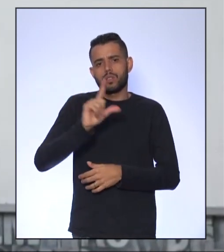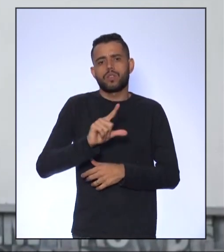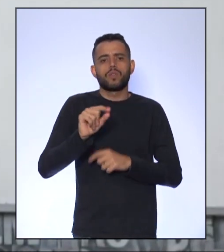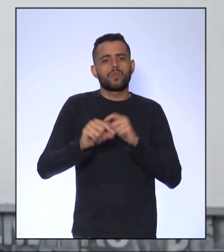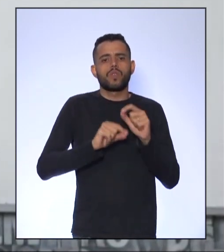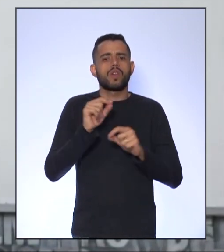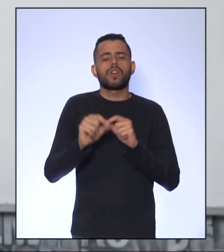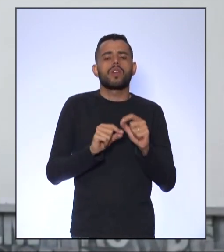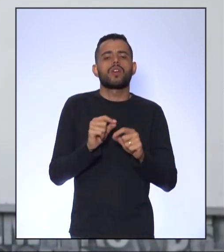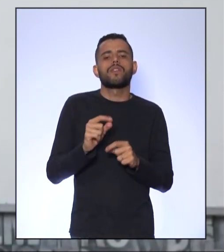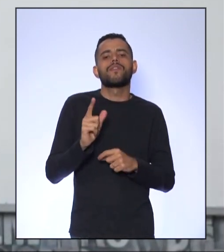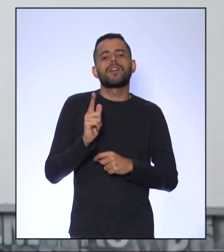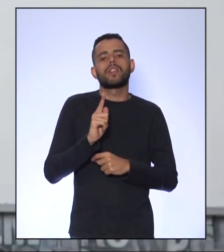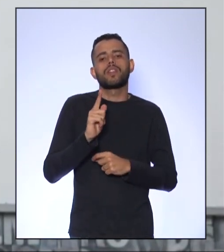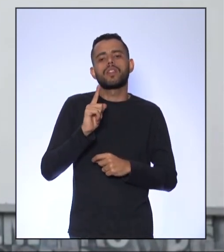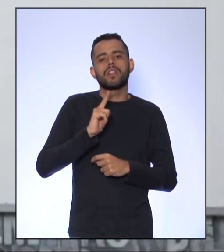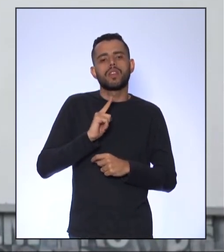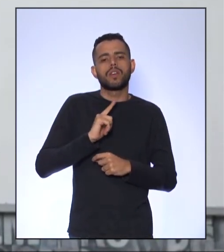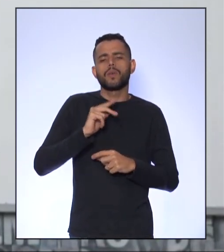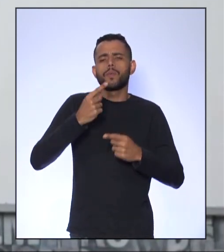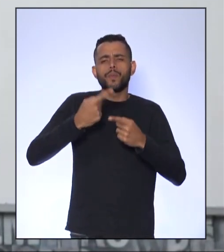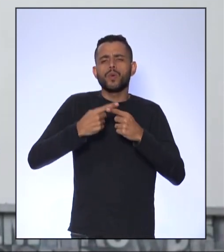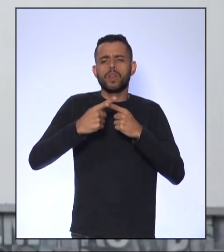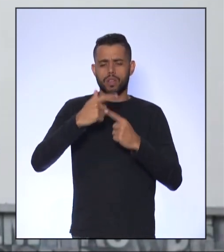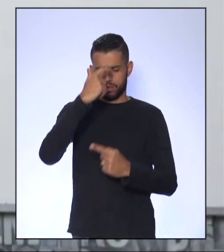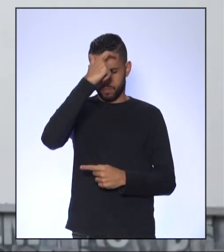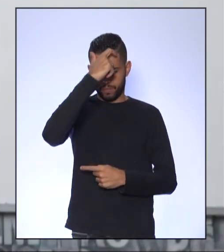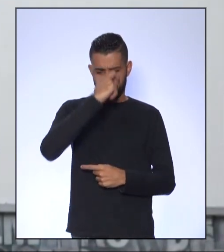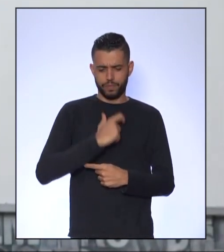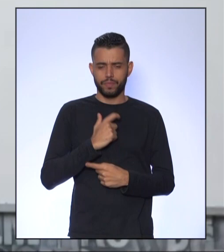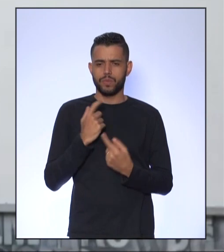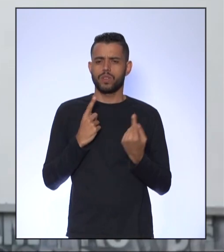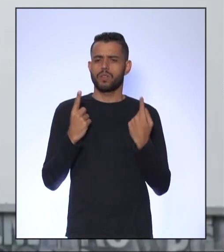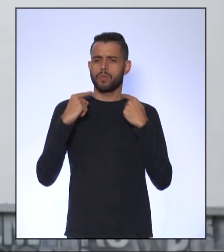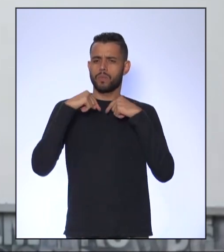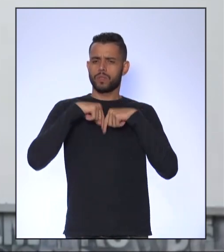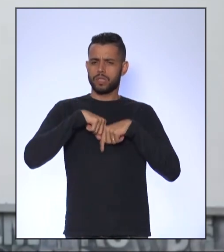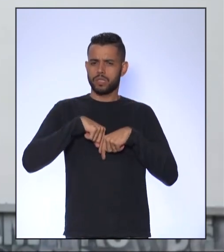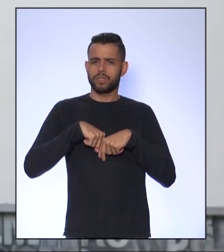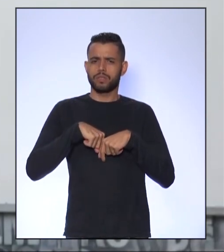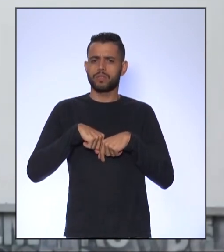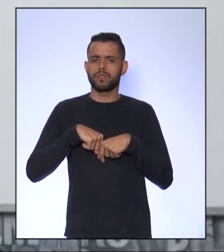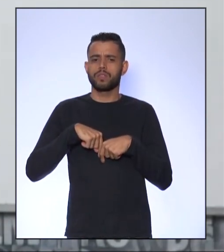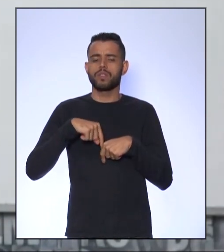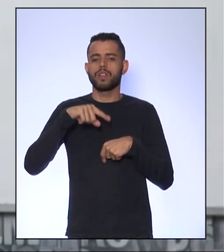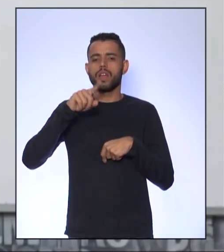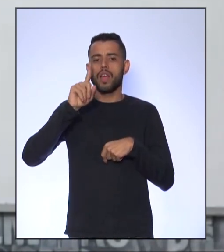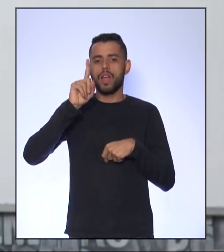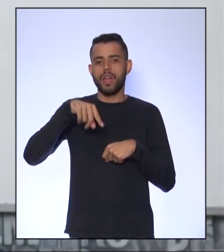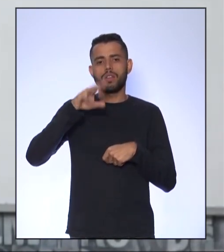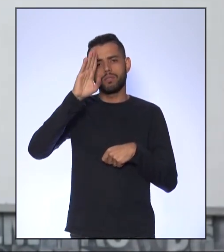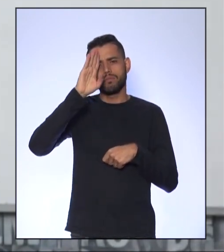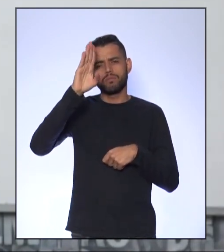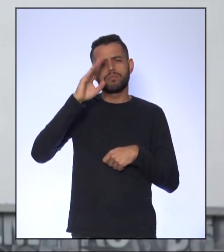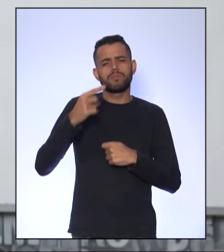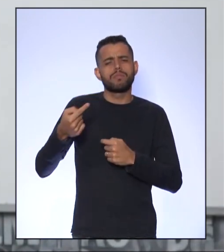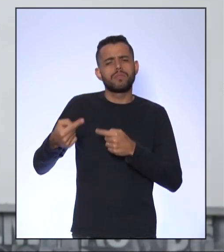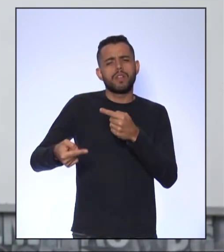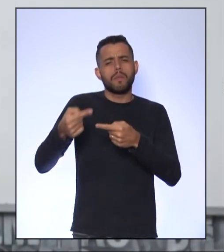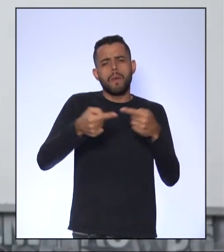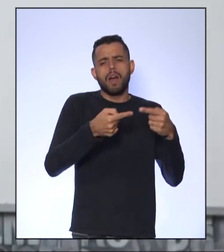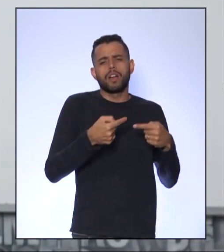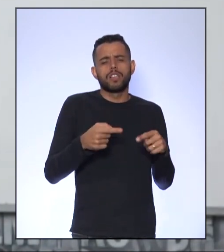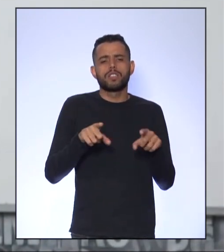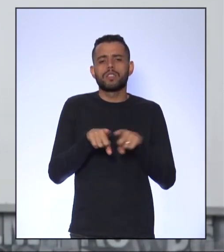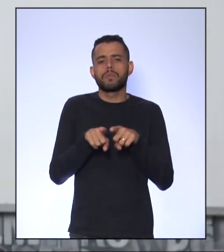vai trazer a razão humana, o antropocentrismo, como centro de debate e